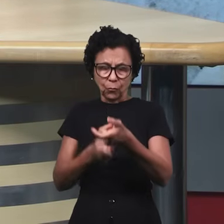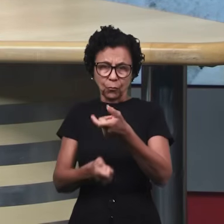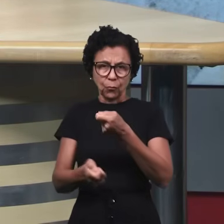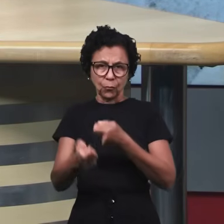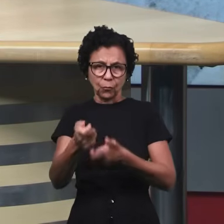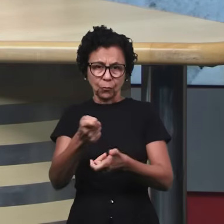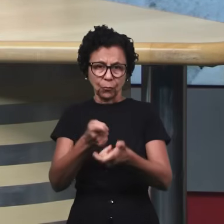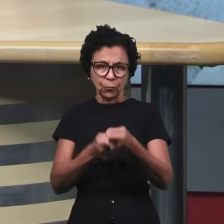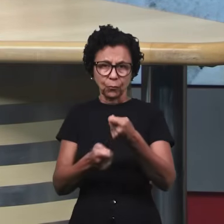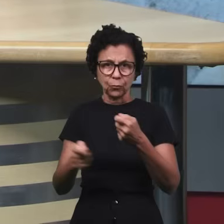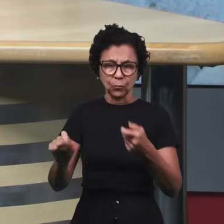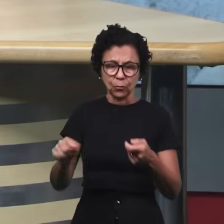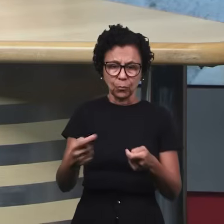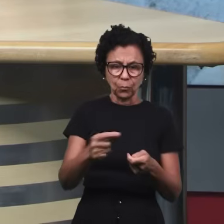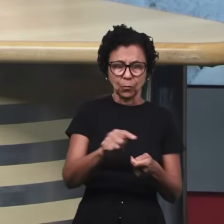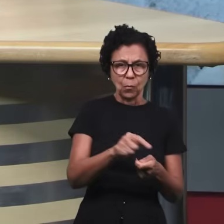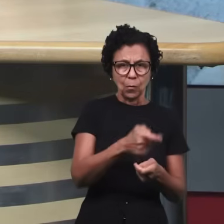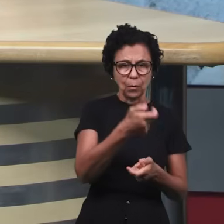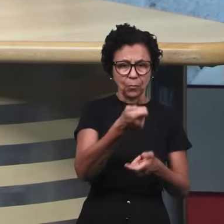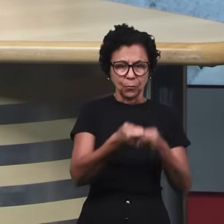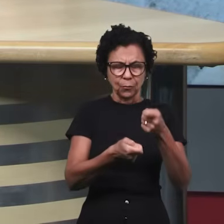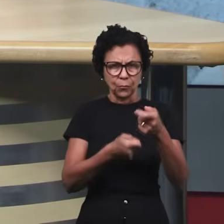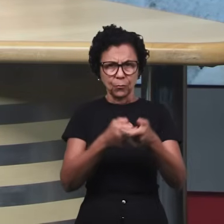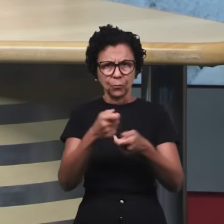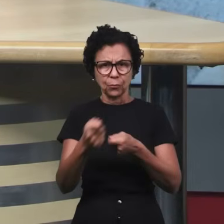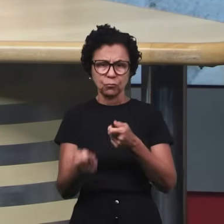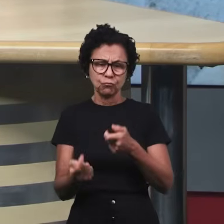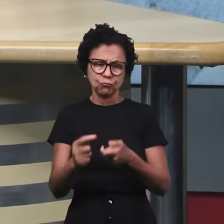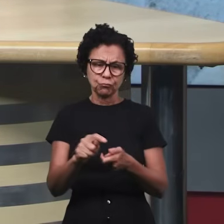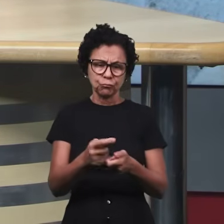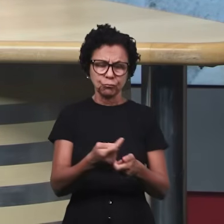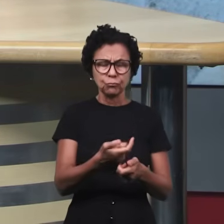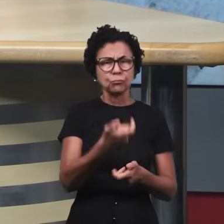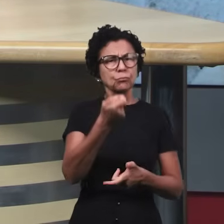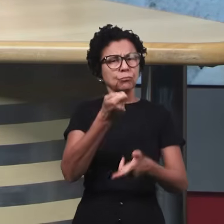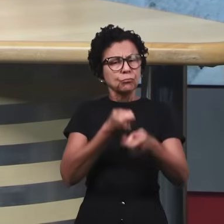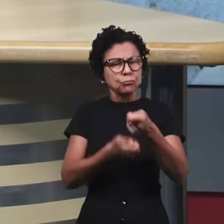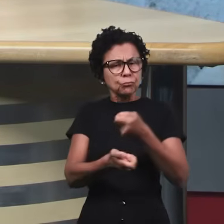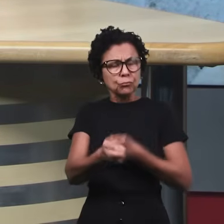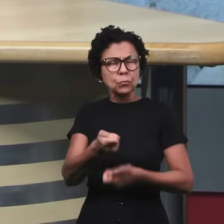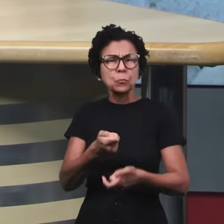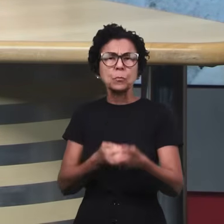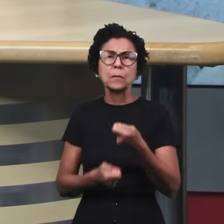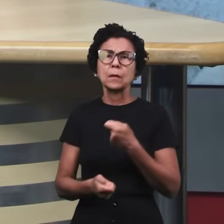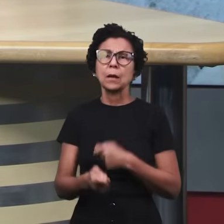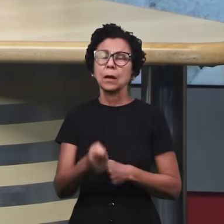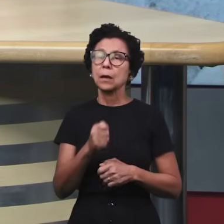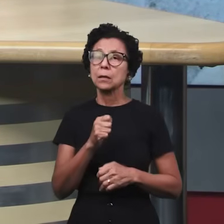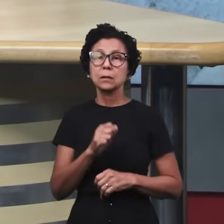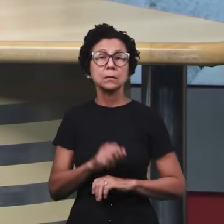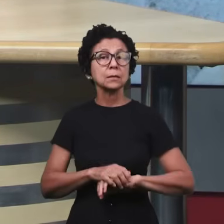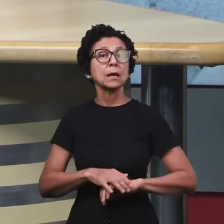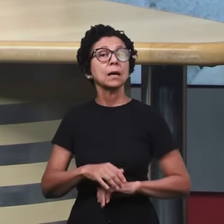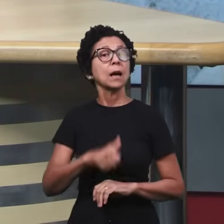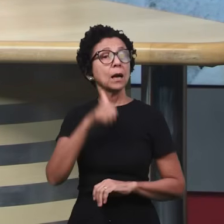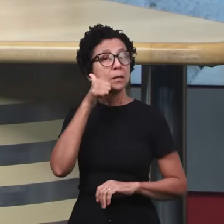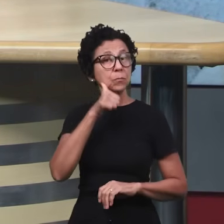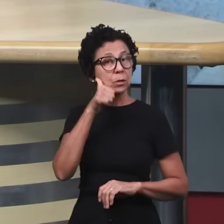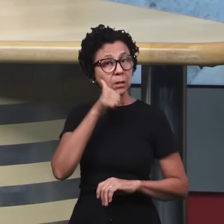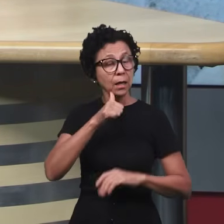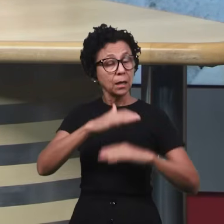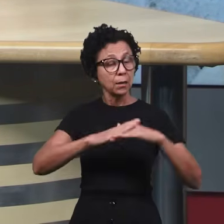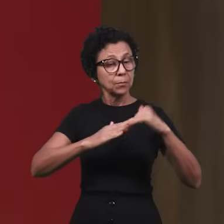mulheres. E nesse trabalho, ele não era considerado um trabalho doméstico, ele era considerado